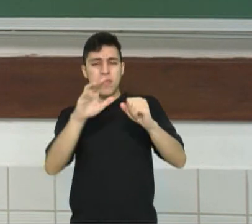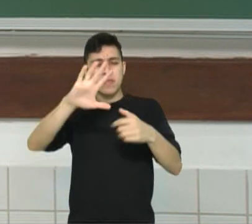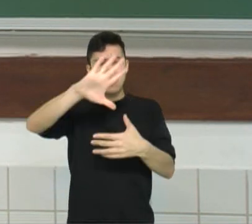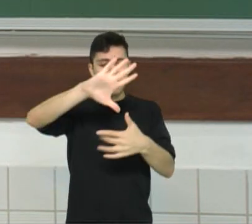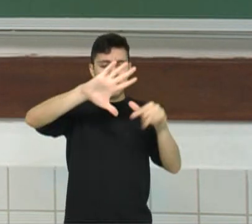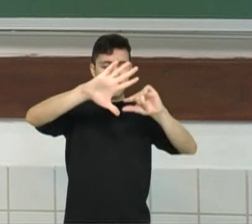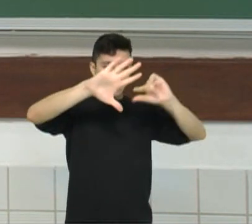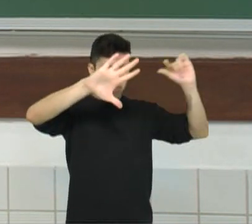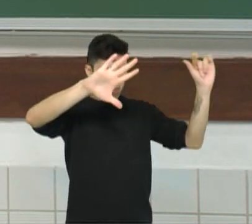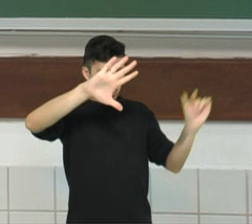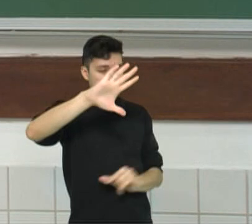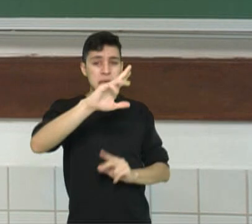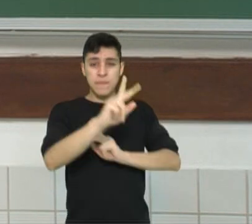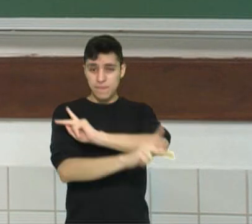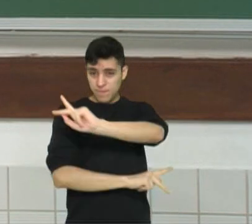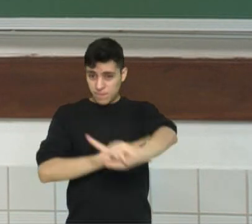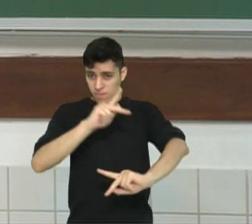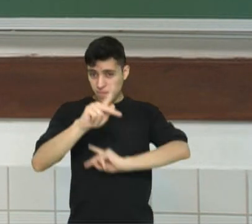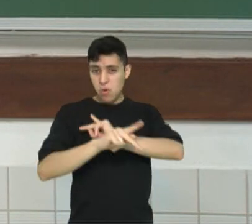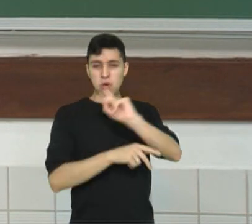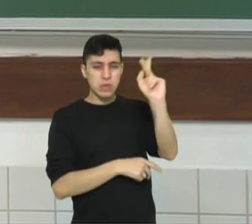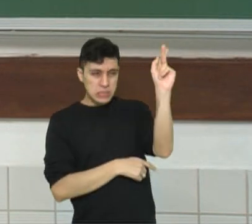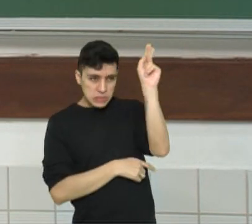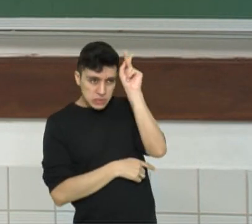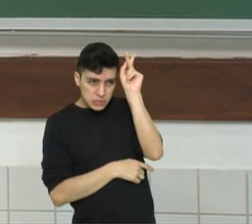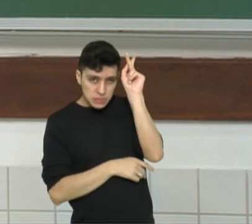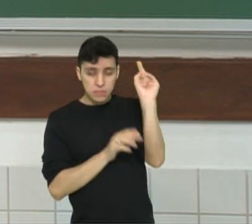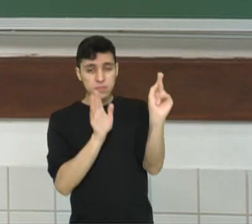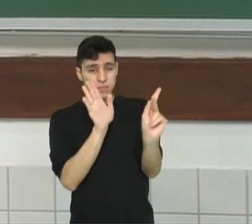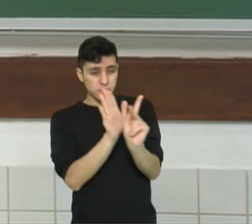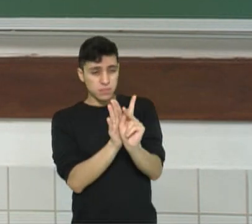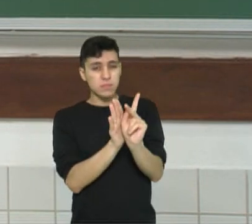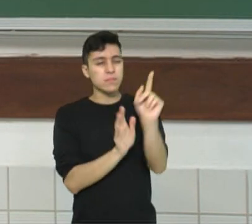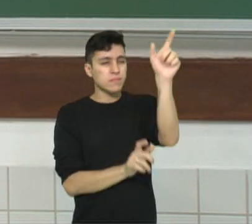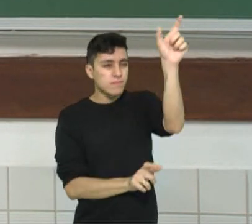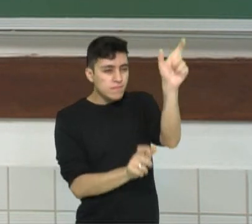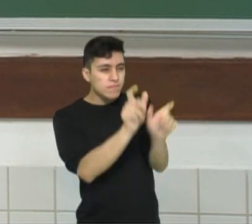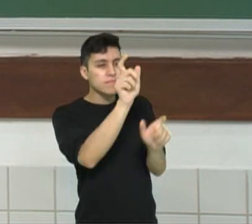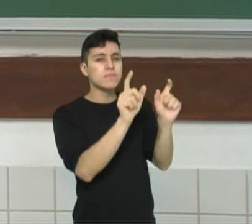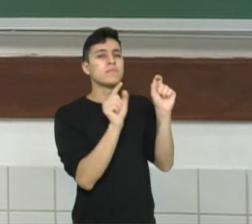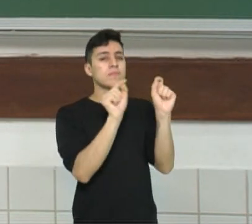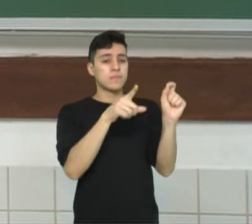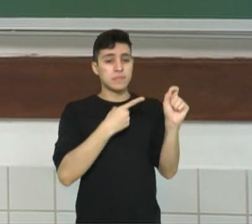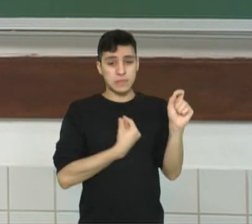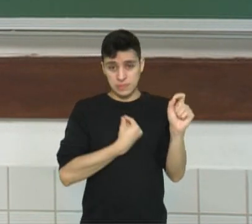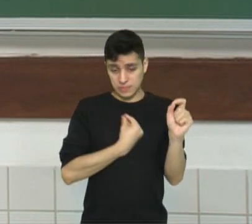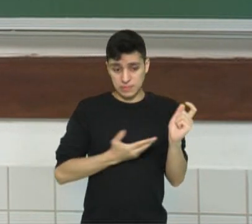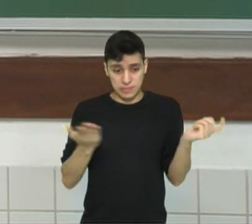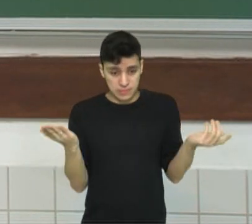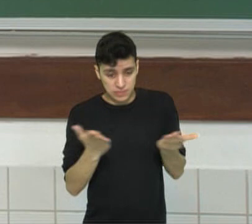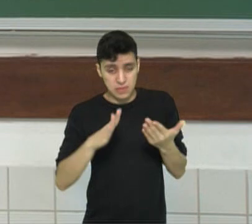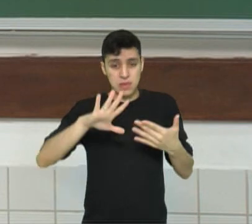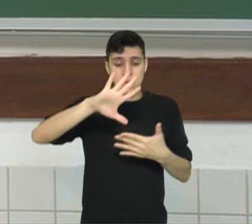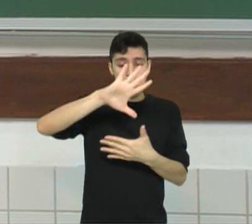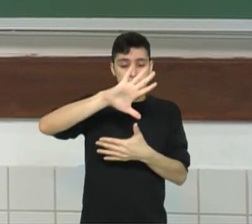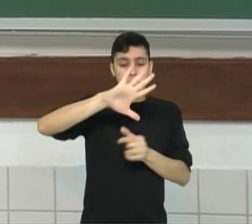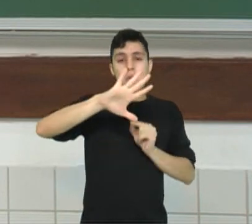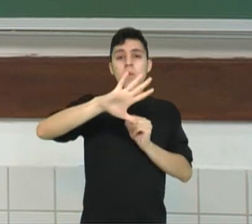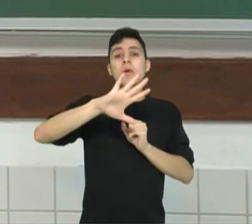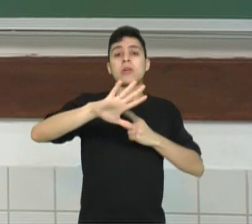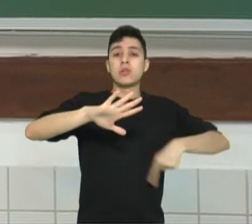desses nossos povos indígenas, né, das pessoas, da civilização que vivem aqui na América do Sul,